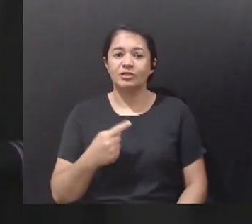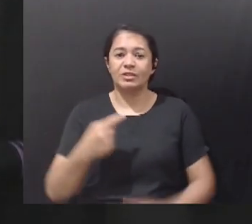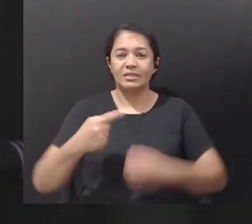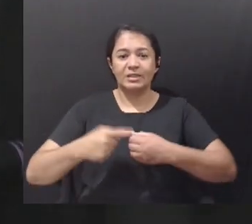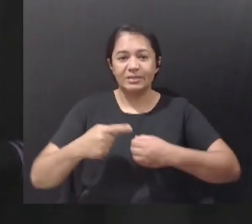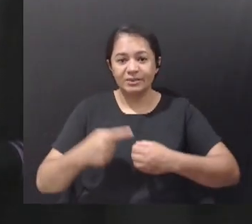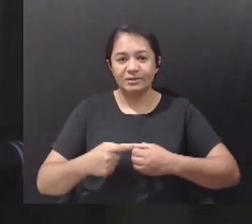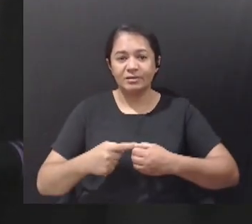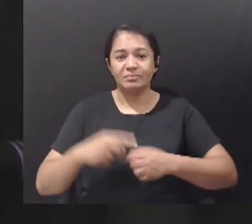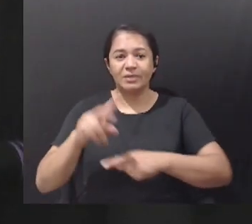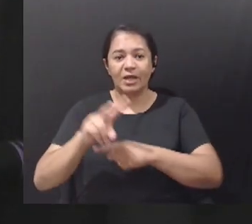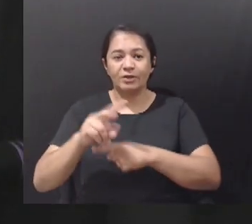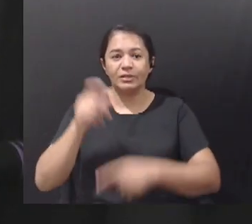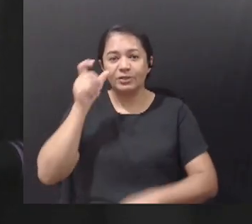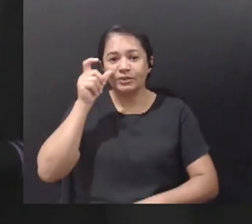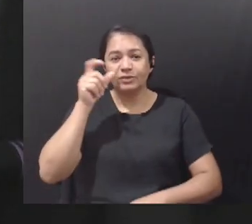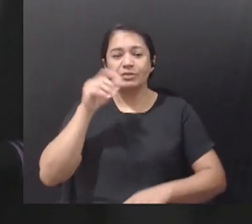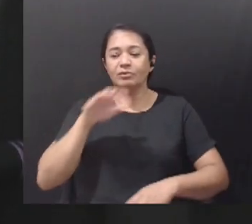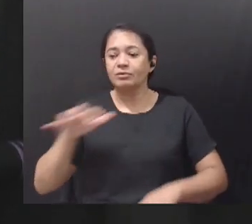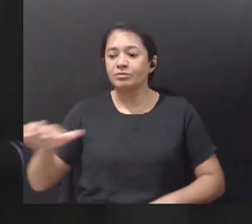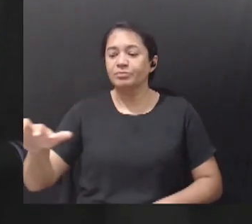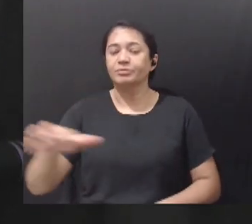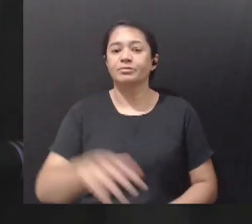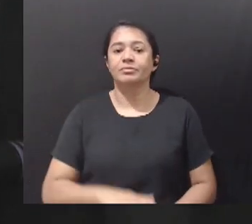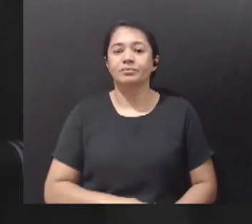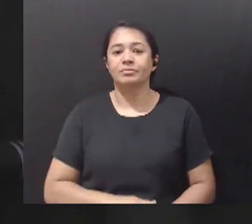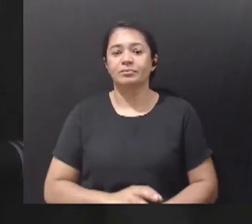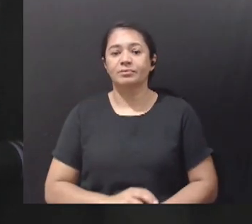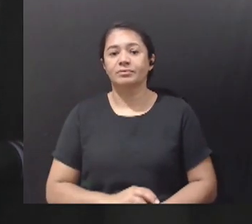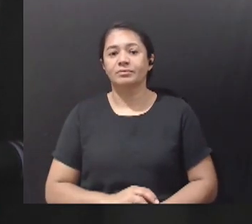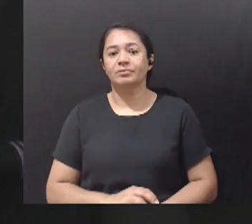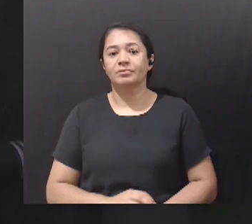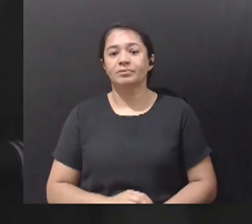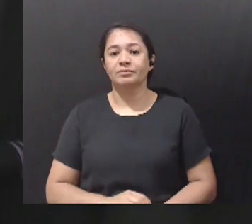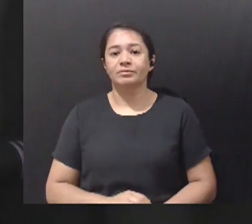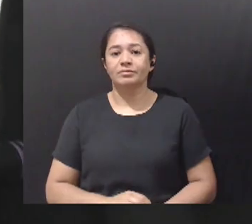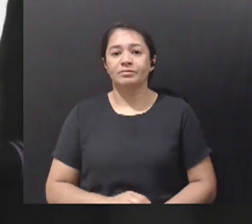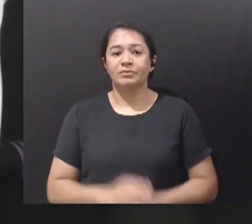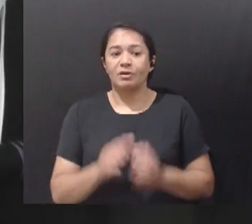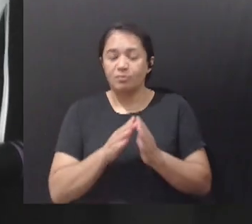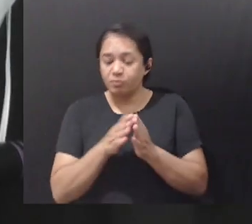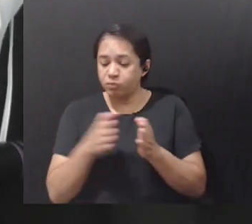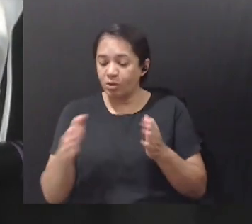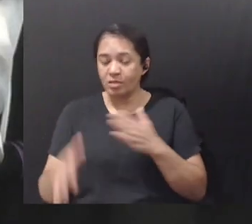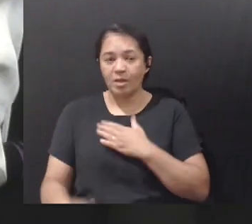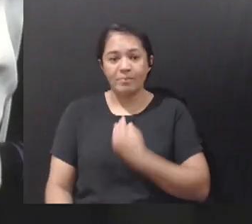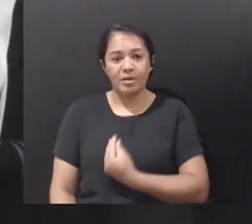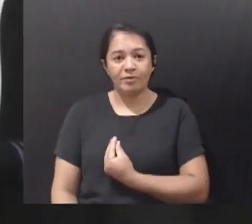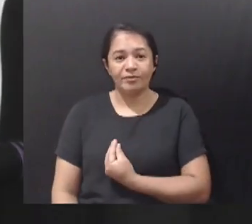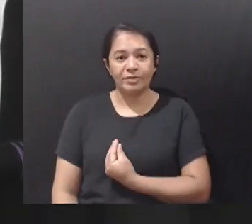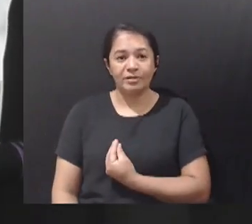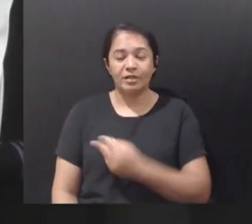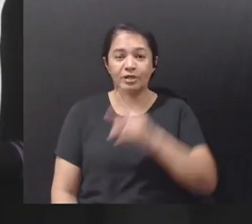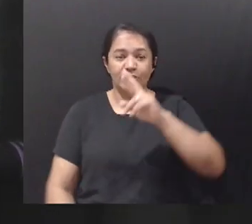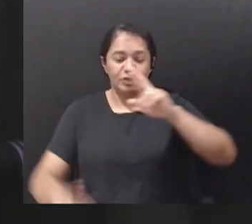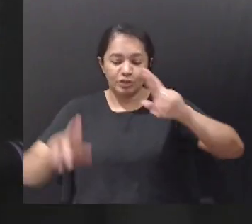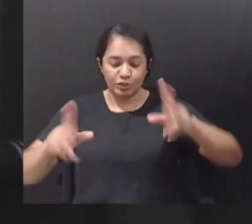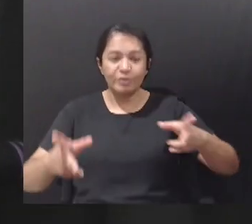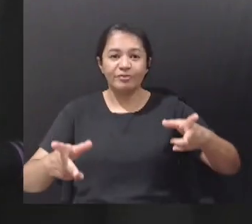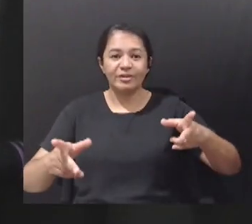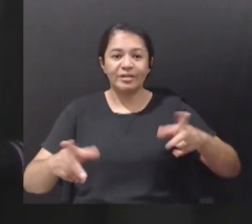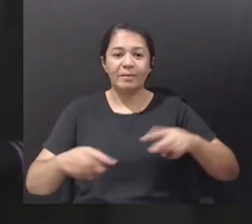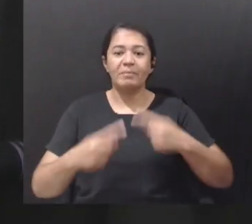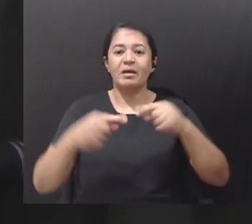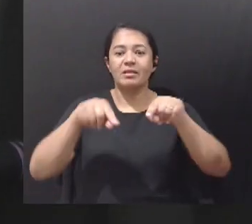dos interesses da região. Sim. Né? Então, foi um tempo para a minha vida muito diferente, muito gostoso, mas também que